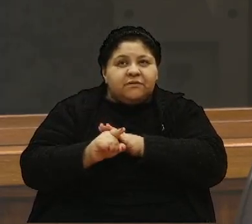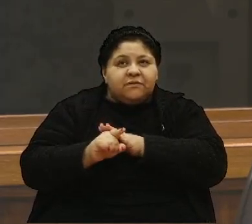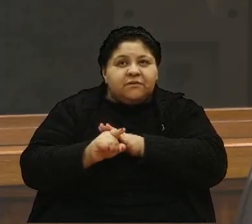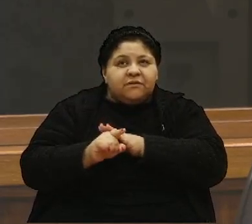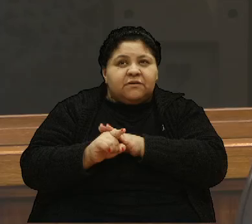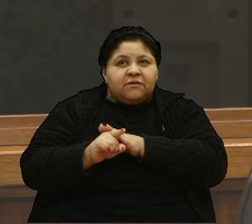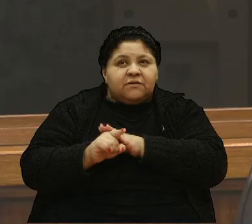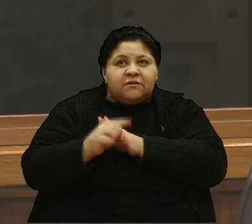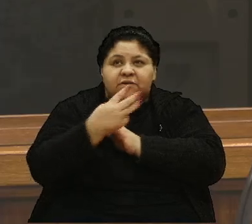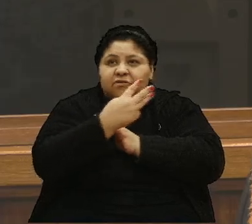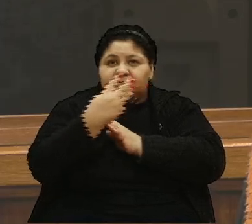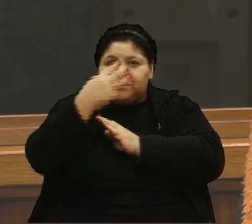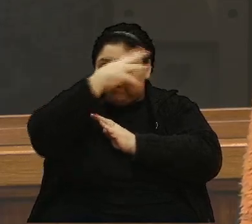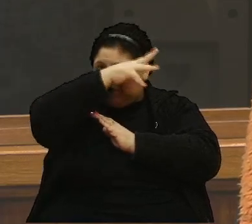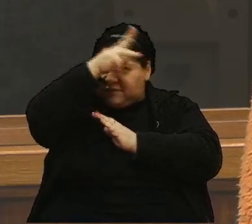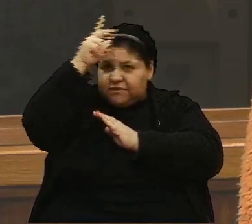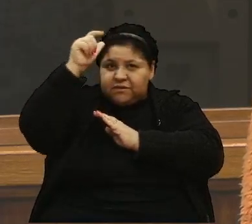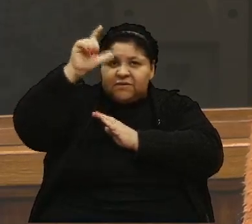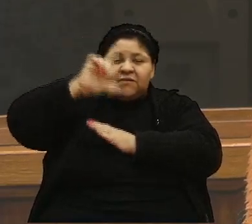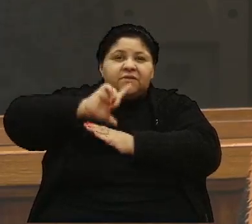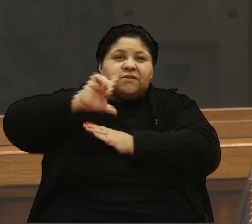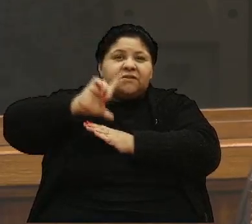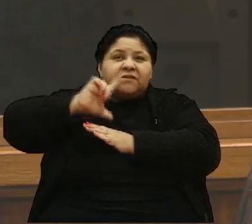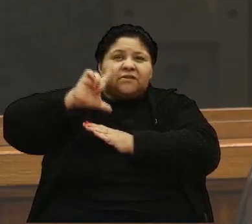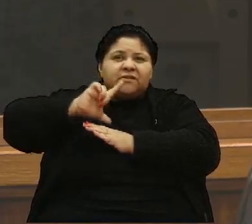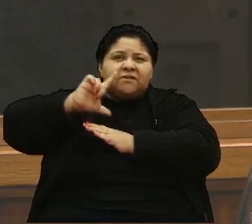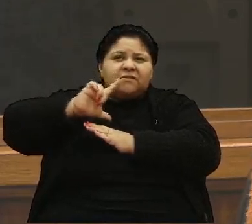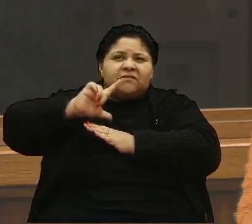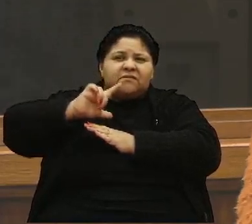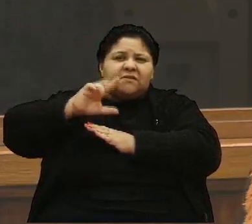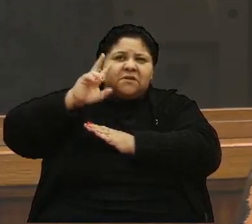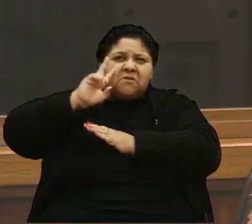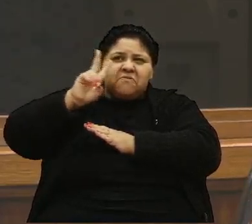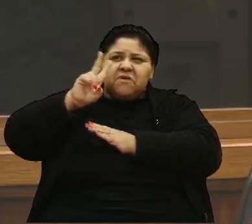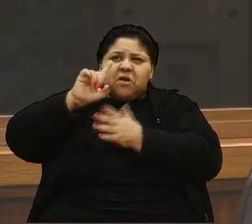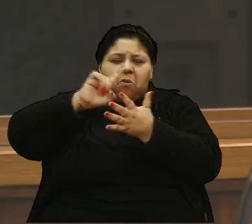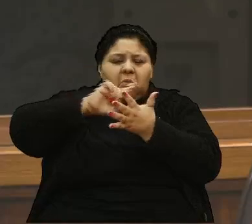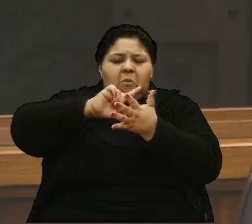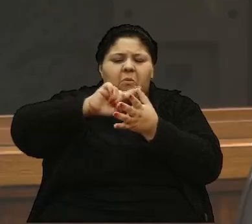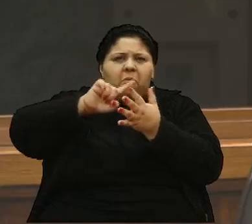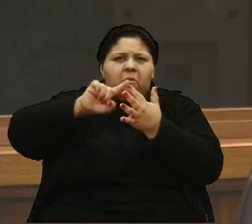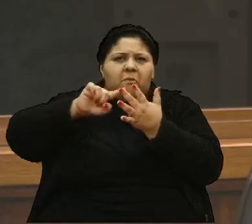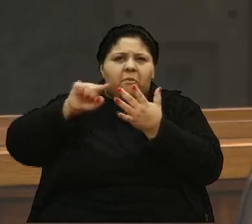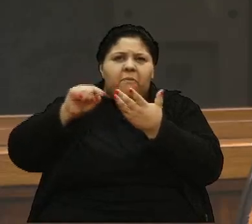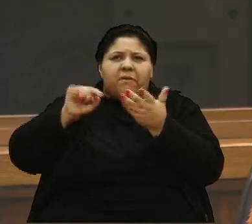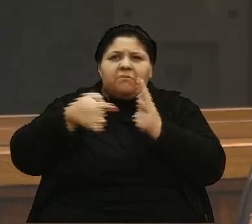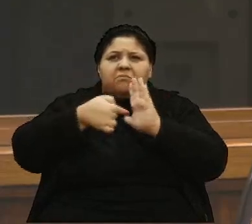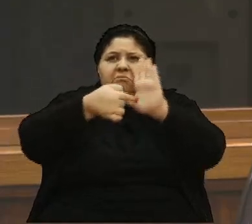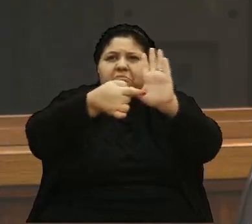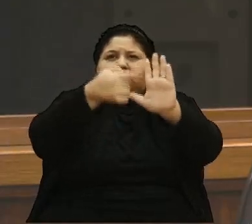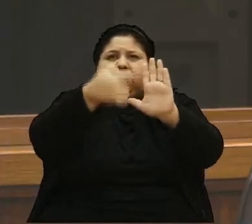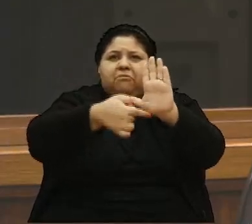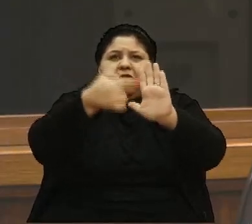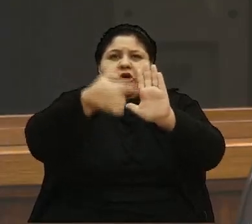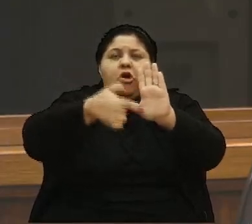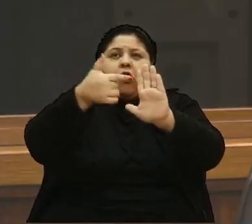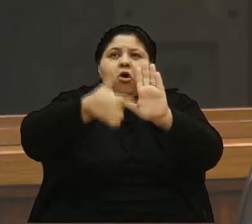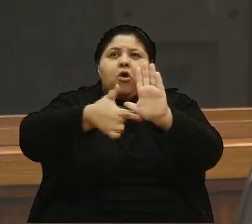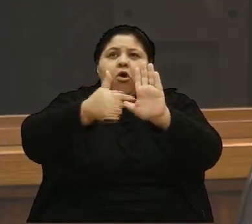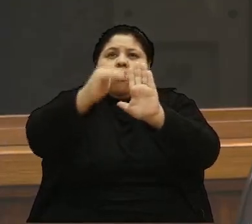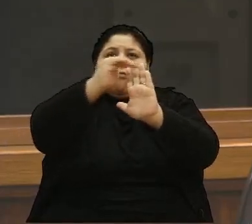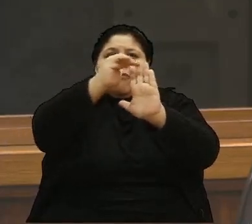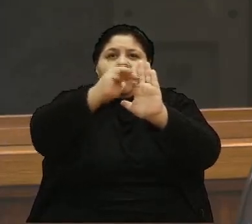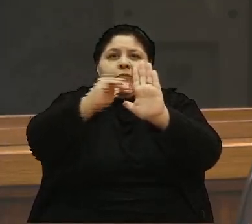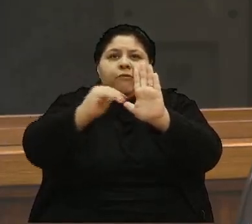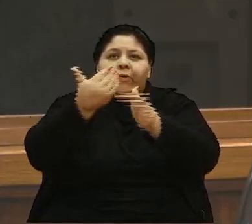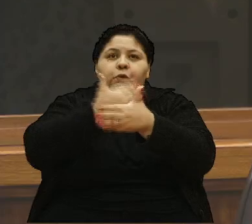no site da prefeitura, nós temos mais, eu não cheguei a contar, mas posso mostrar aqui toda esta